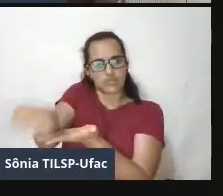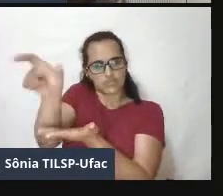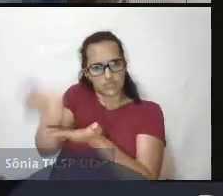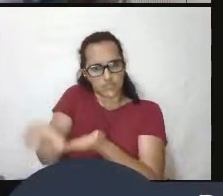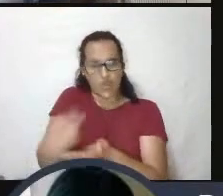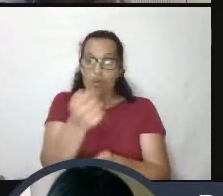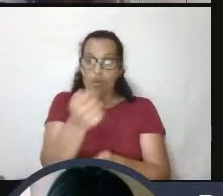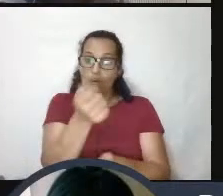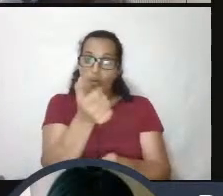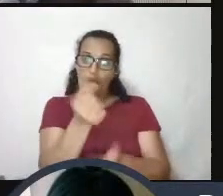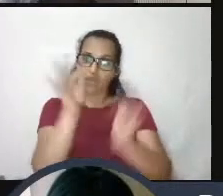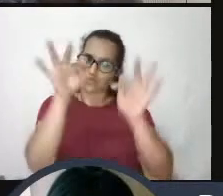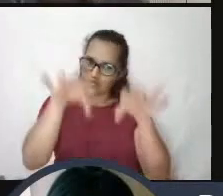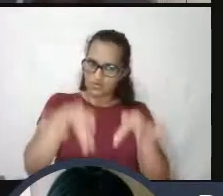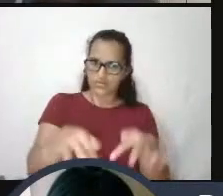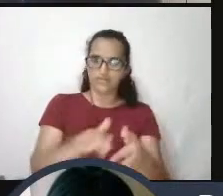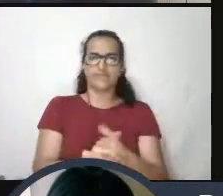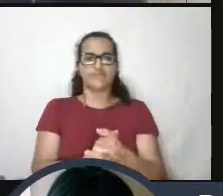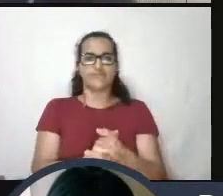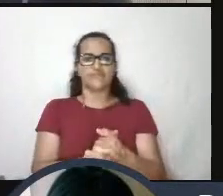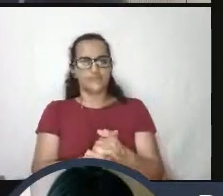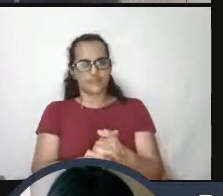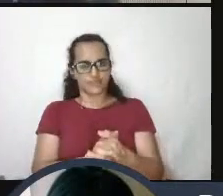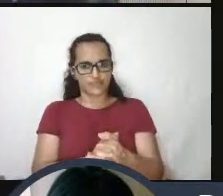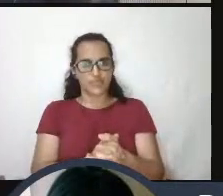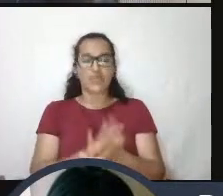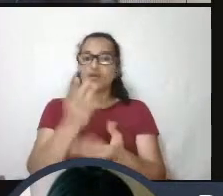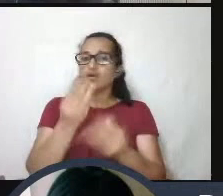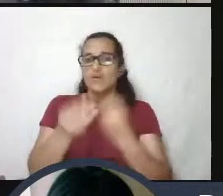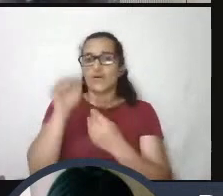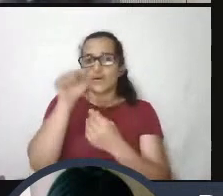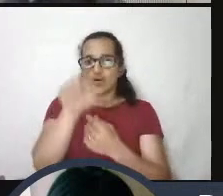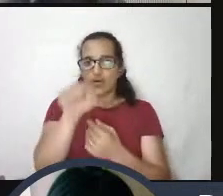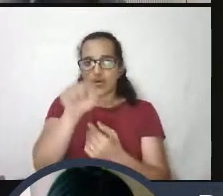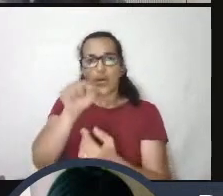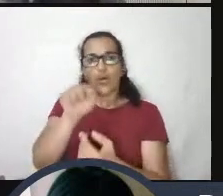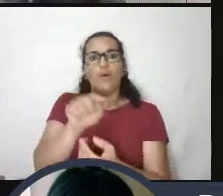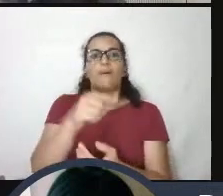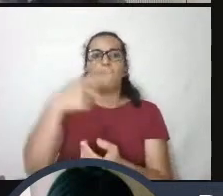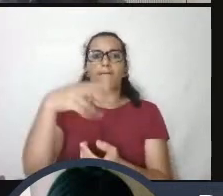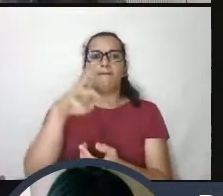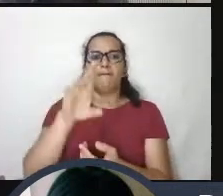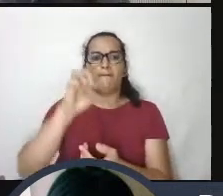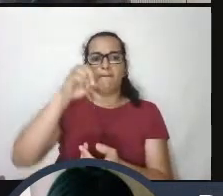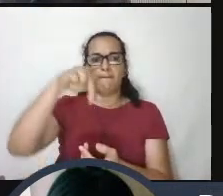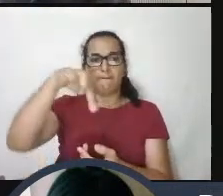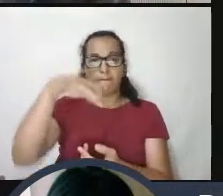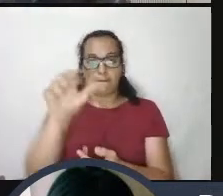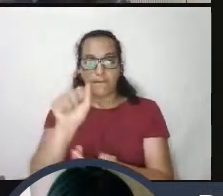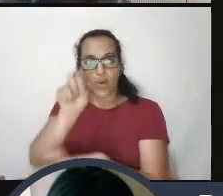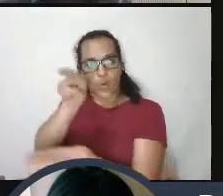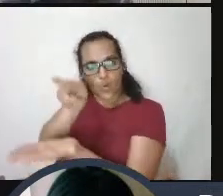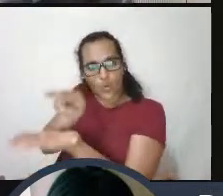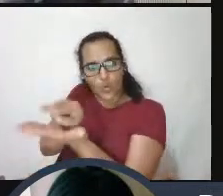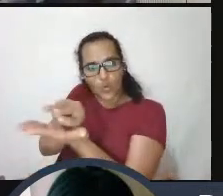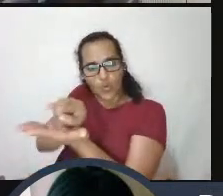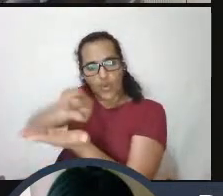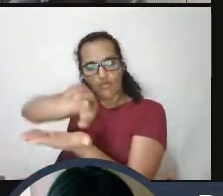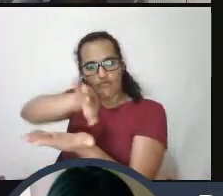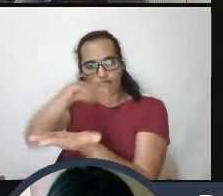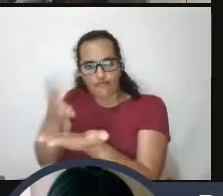acabando para não me atentar. Eu coloquei aqui, então, sobre a prona, coloquei uma imagem específica para ela, mas acho que o exemplo mais clássico